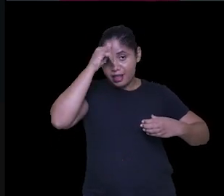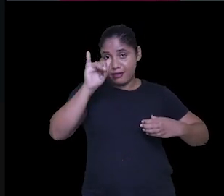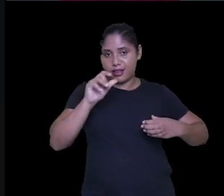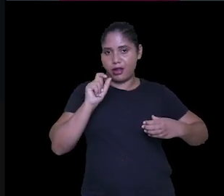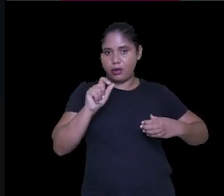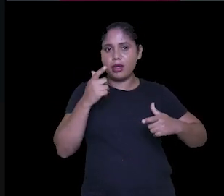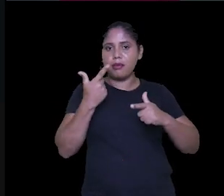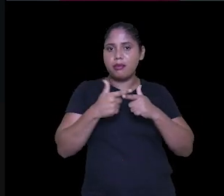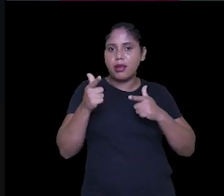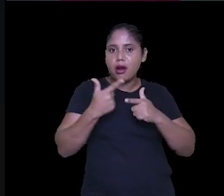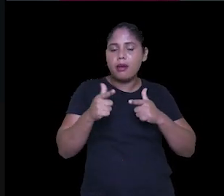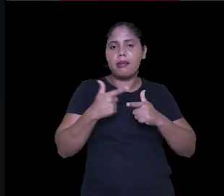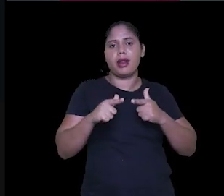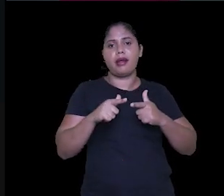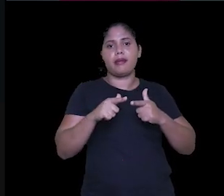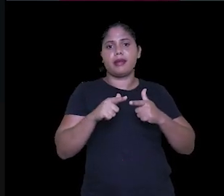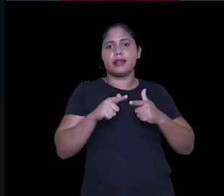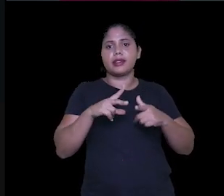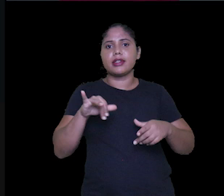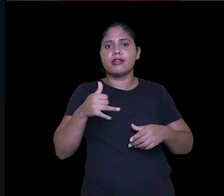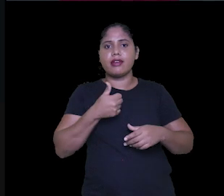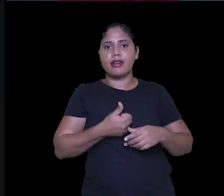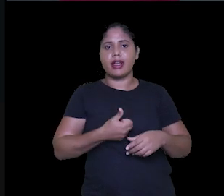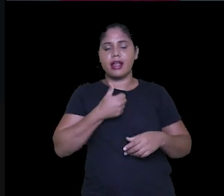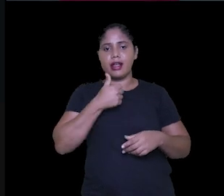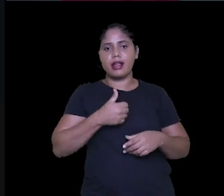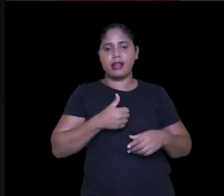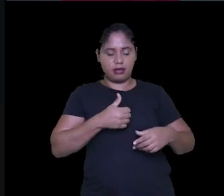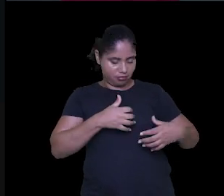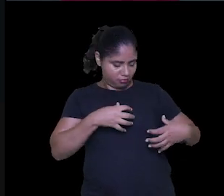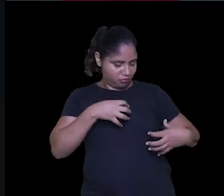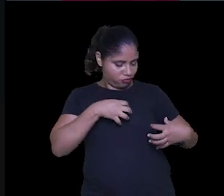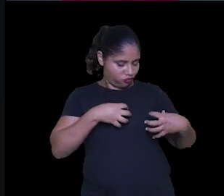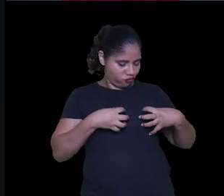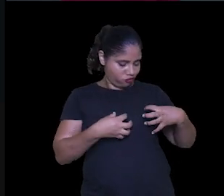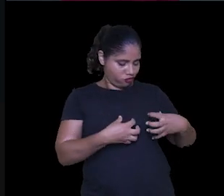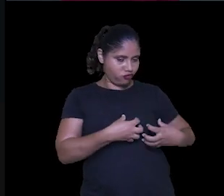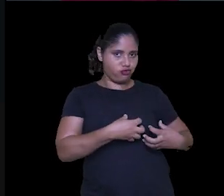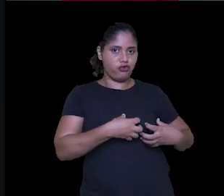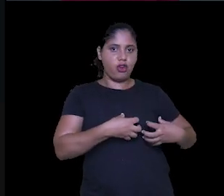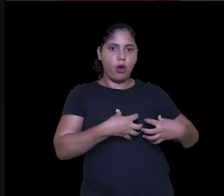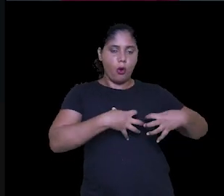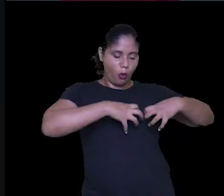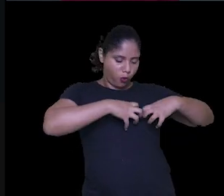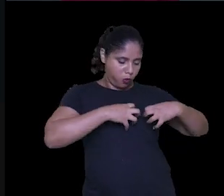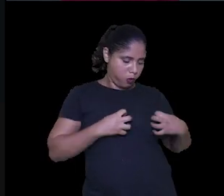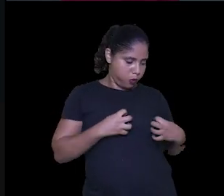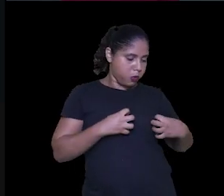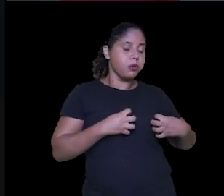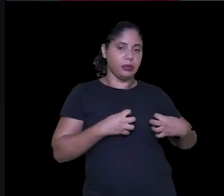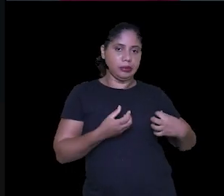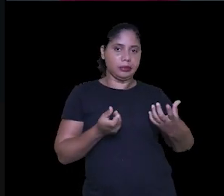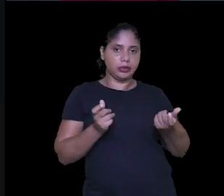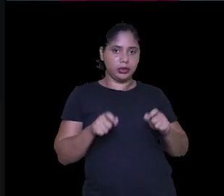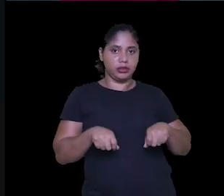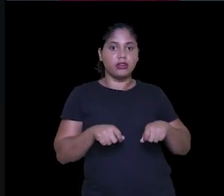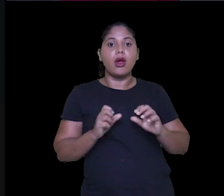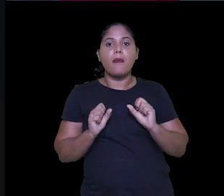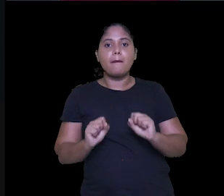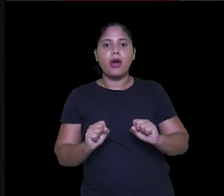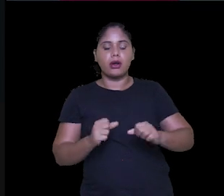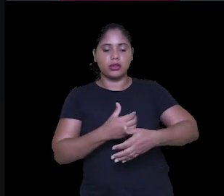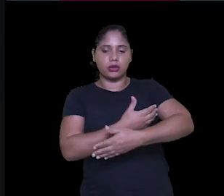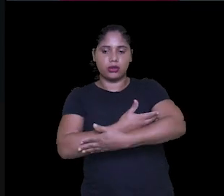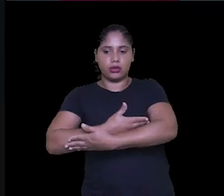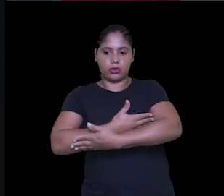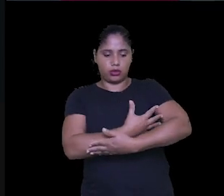Ah, mas o bebê ele mama de hora em hora, certo? O bebê vai mamar de hora em hora e vai ajudar a aumentar essa produção de leite. Então,